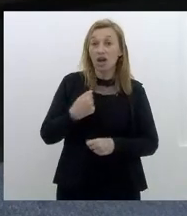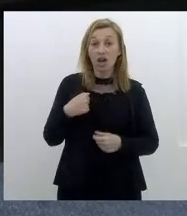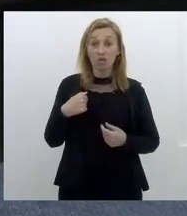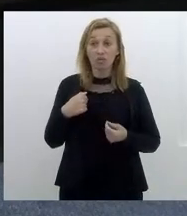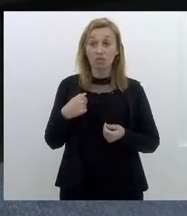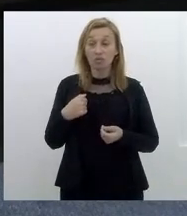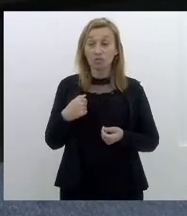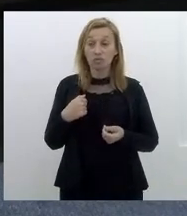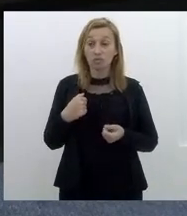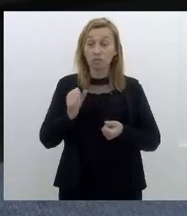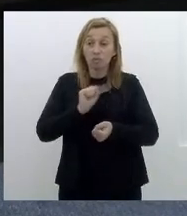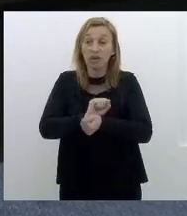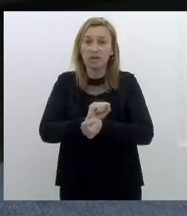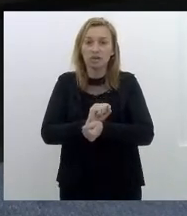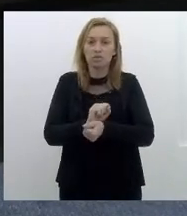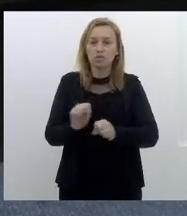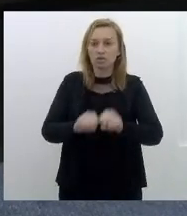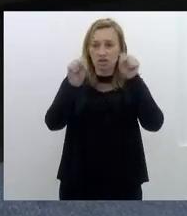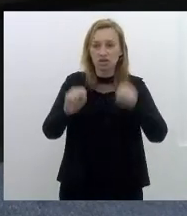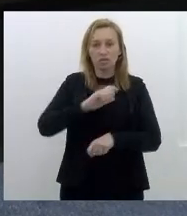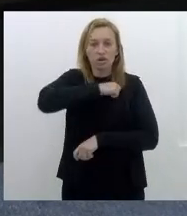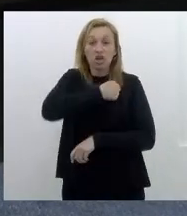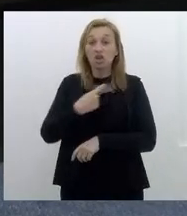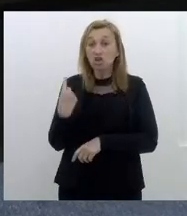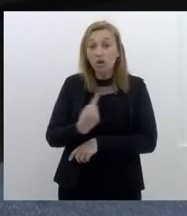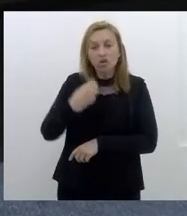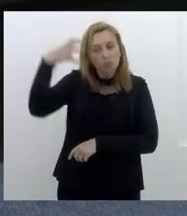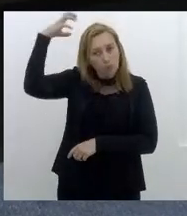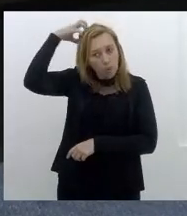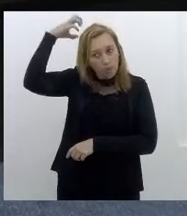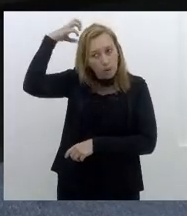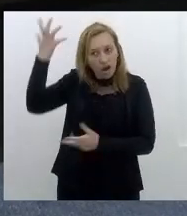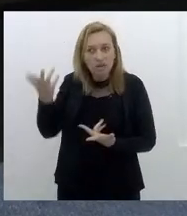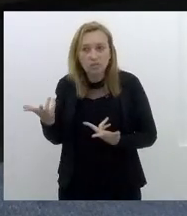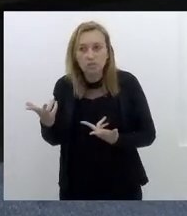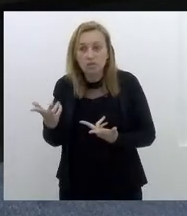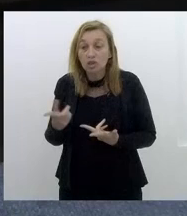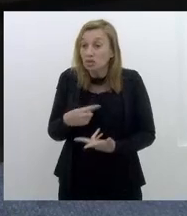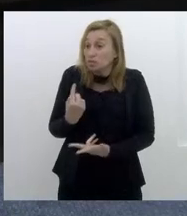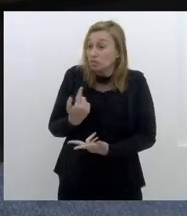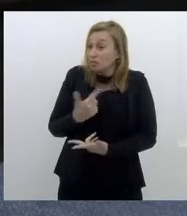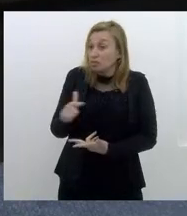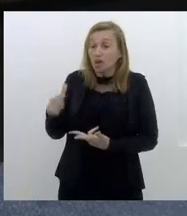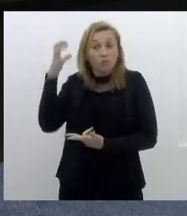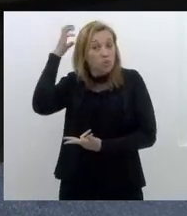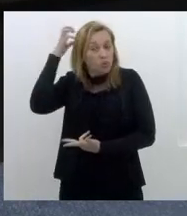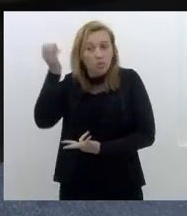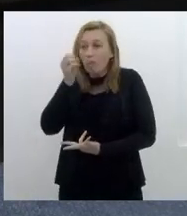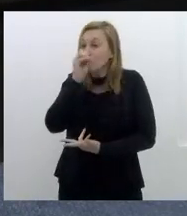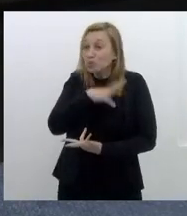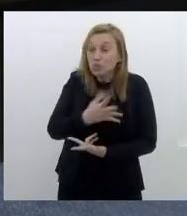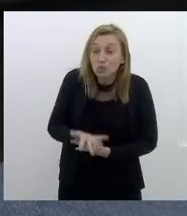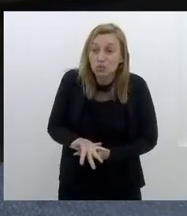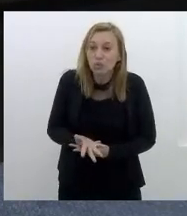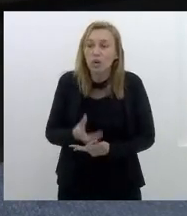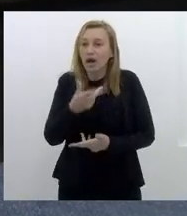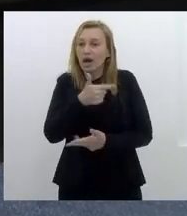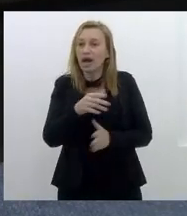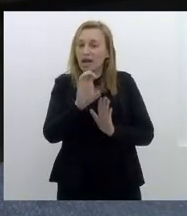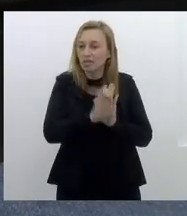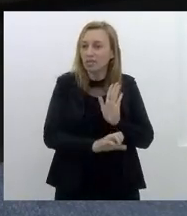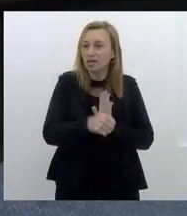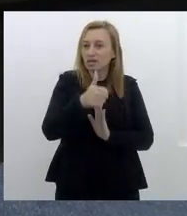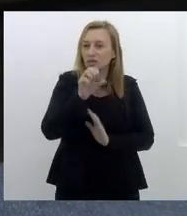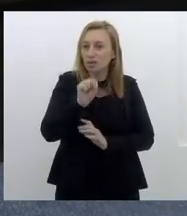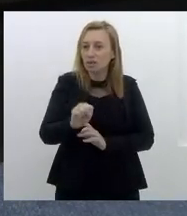fiscal nós estamos sendo penalizados por algo que nós não demos pausa vê o absurdo a emenda com